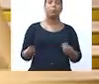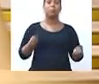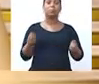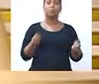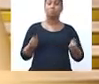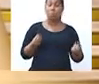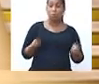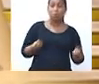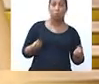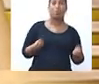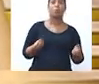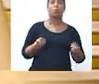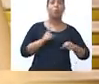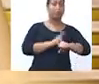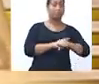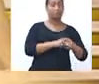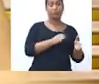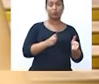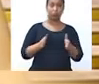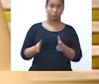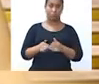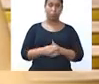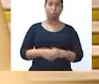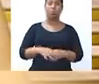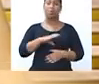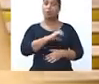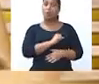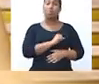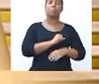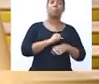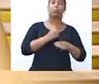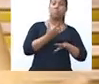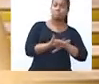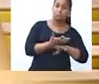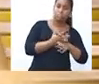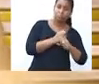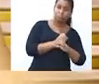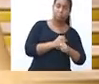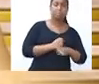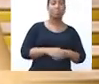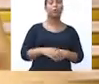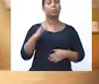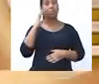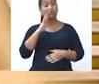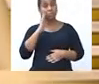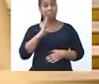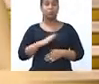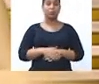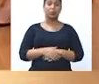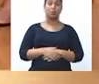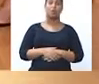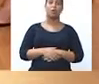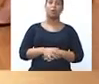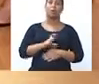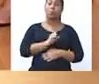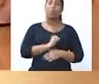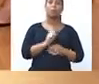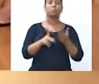lidando com isso o tempo inteiro, né? Ela gosta de matemática? Que legal! Então, né? Ele gosta de